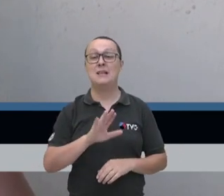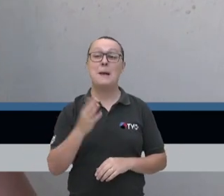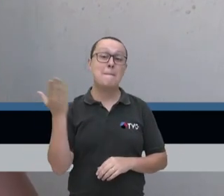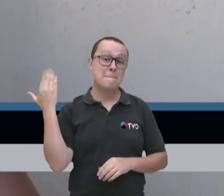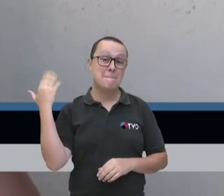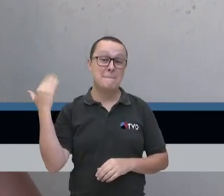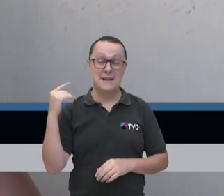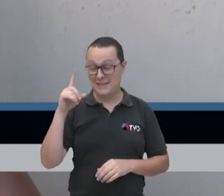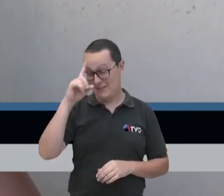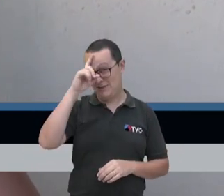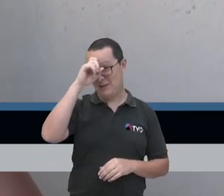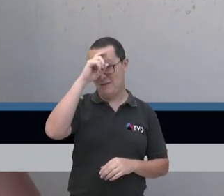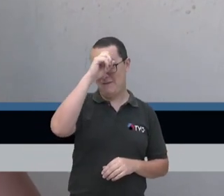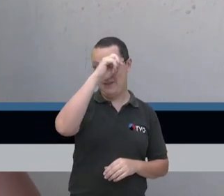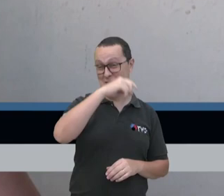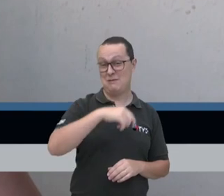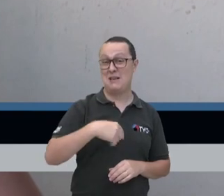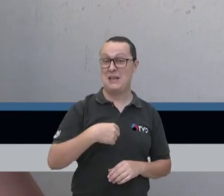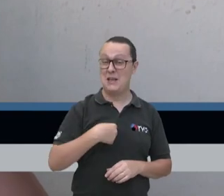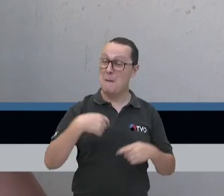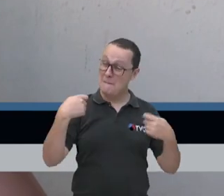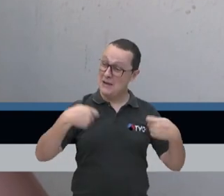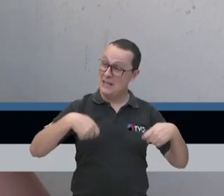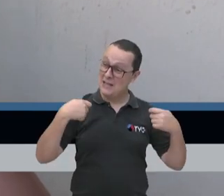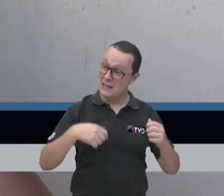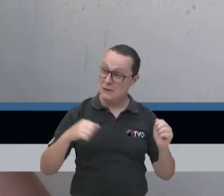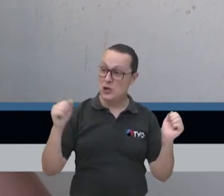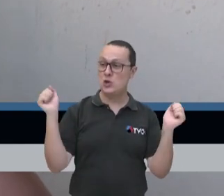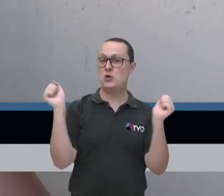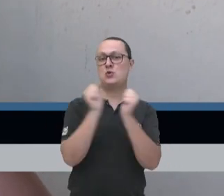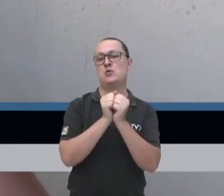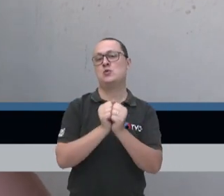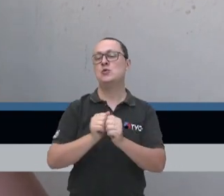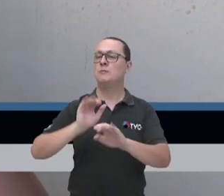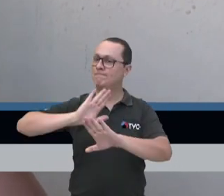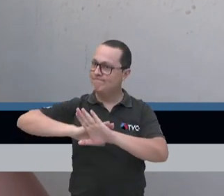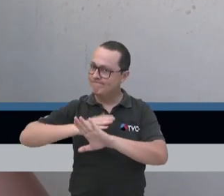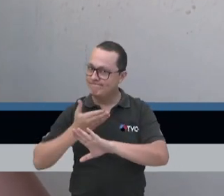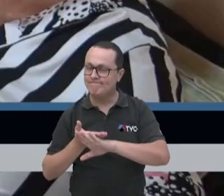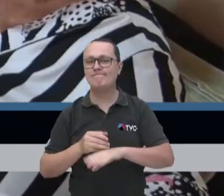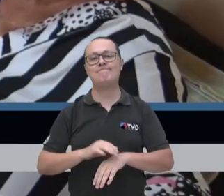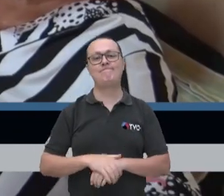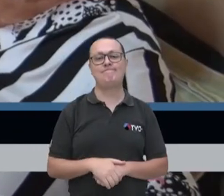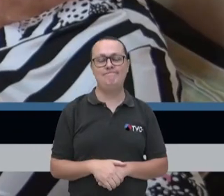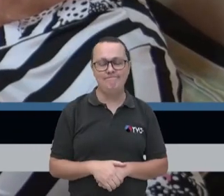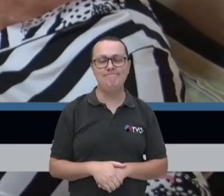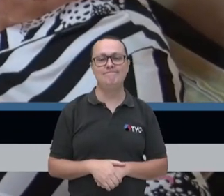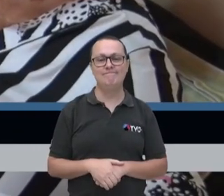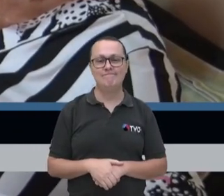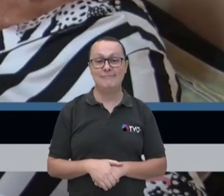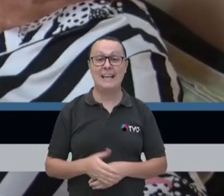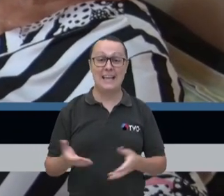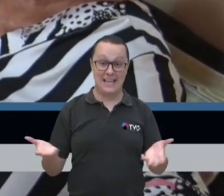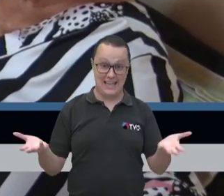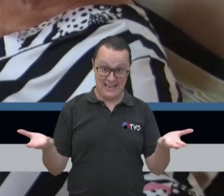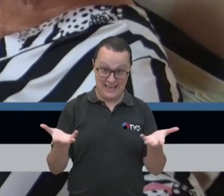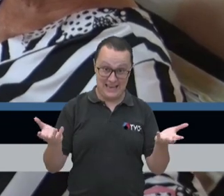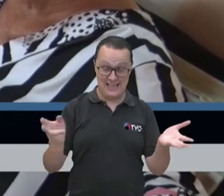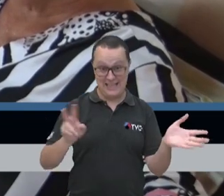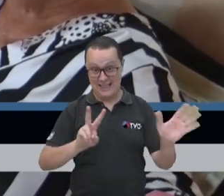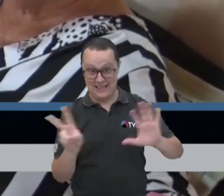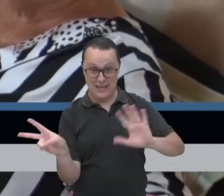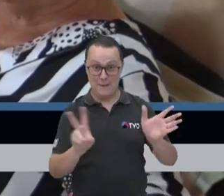antigamente, não tinha isso. E aí, eu que ia com ela, tanto eu quanto minha avó, a gente acompanhava. E como estamos na semana de